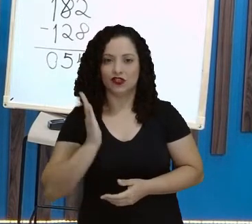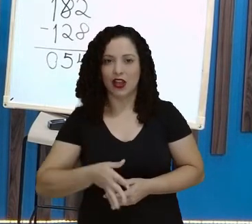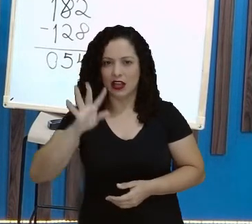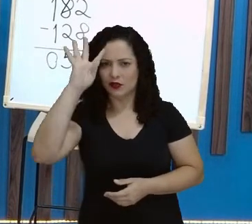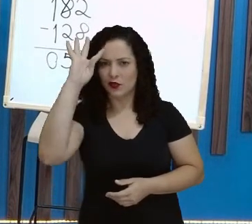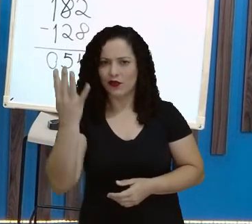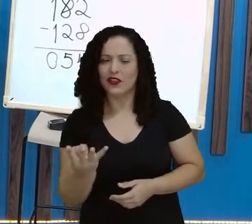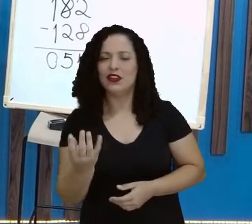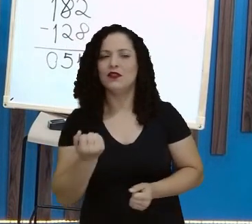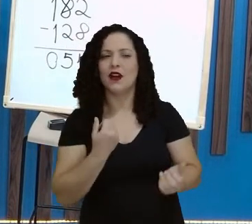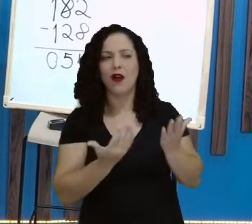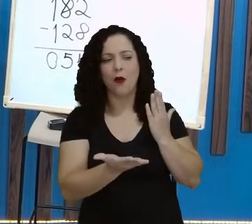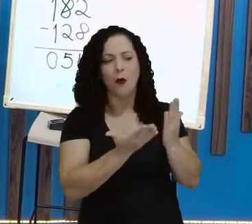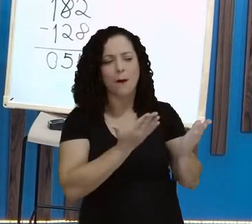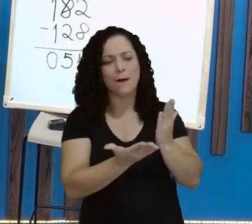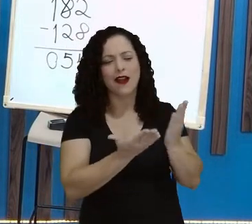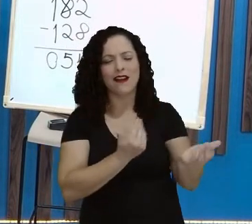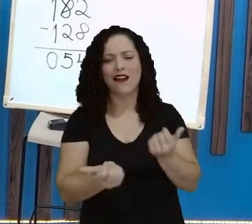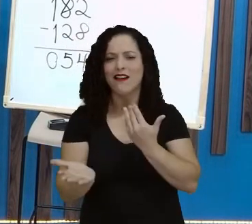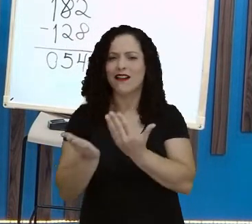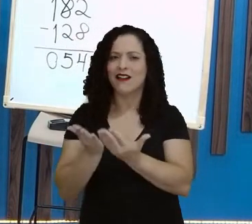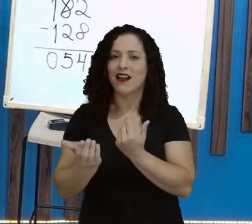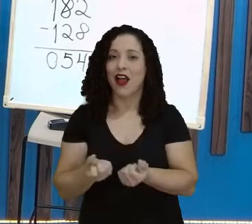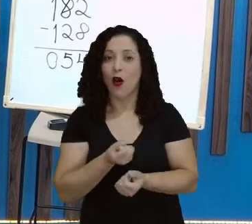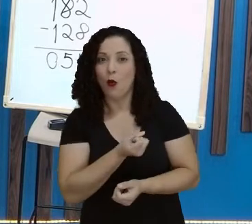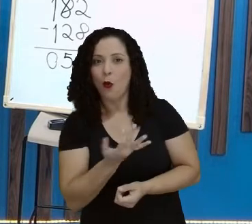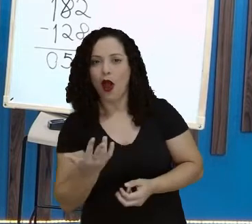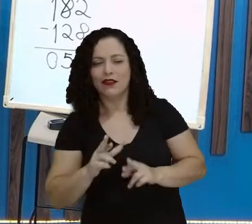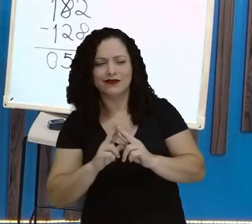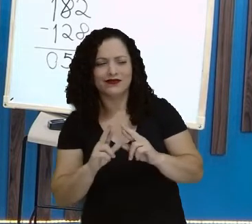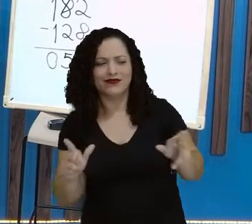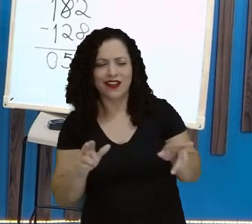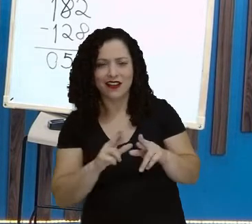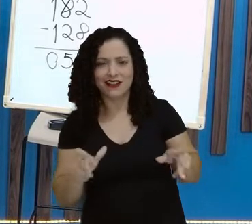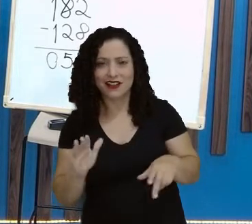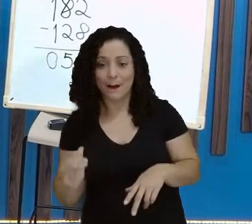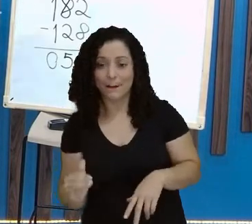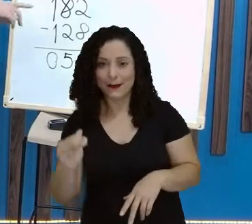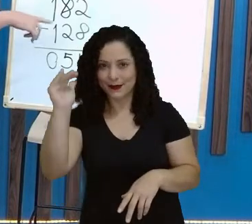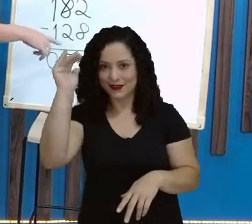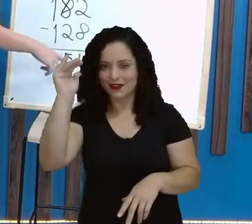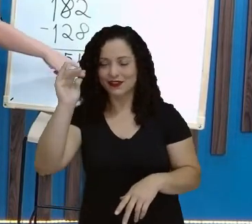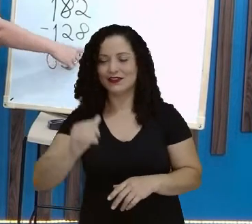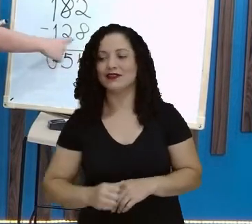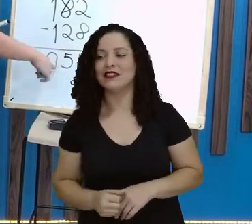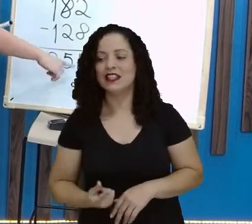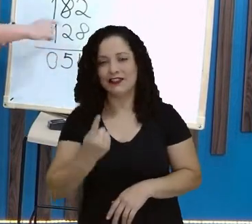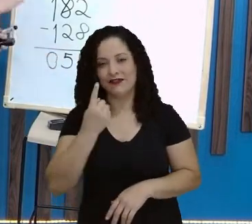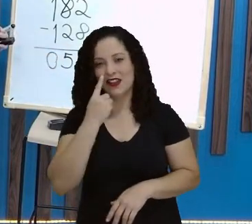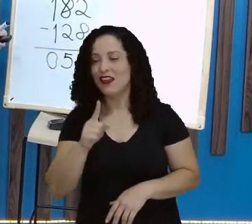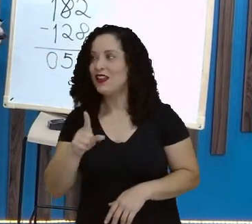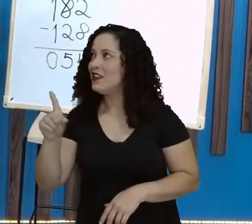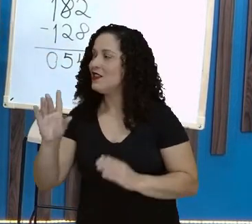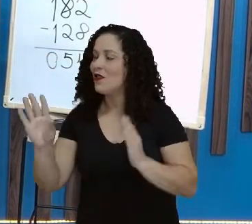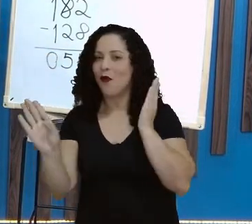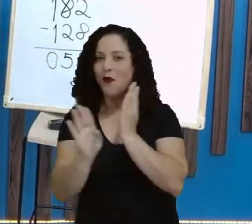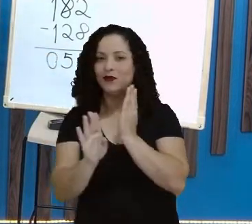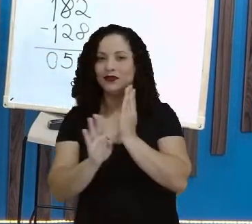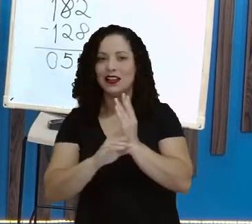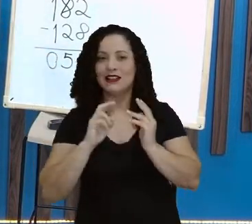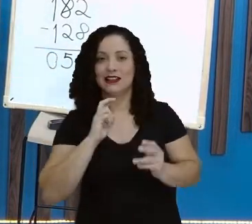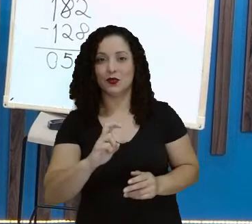a comparação para saber de quantos a mais essas coxinhas tinham sido vendidas e identificamos que foram